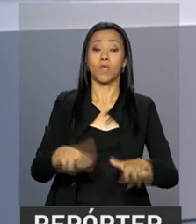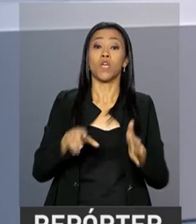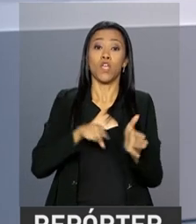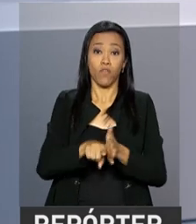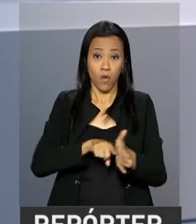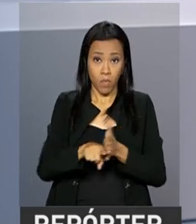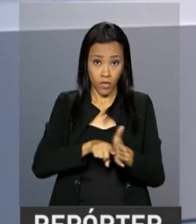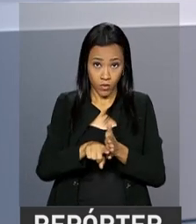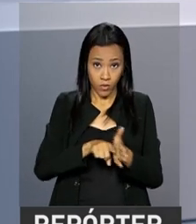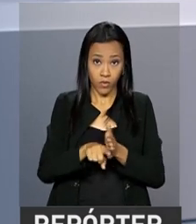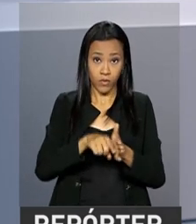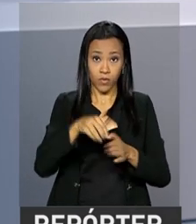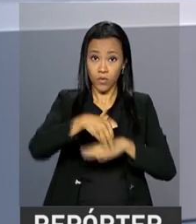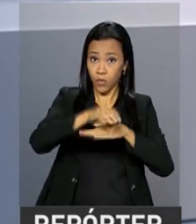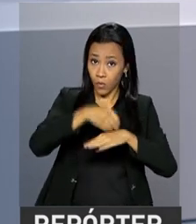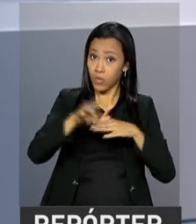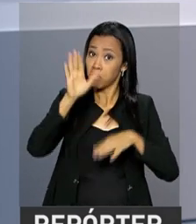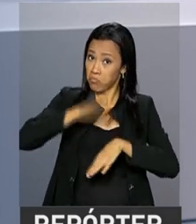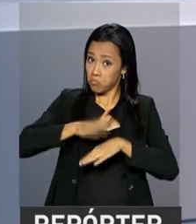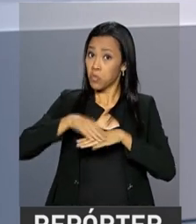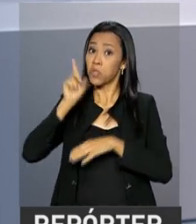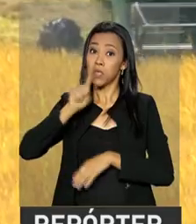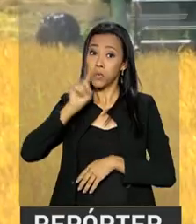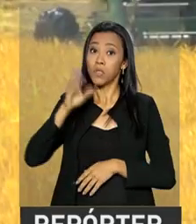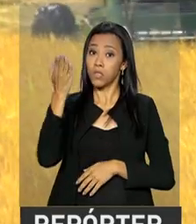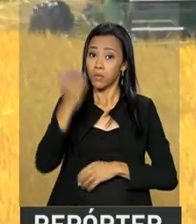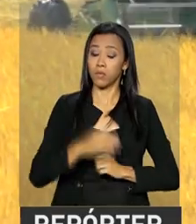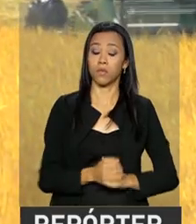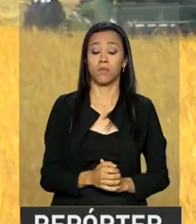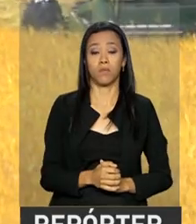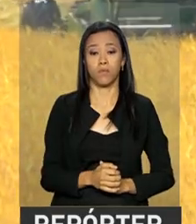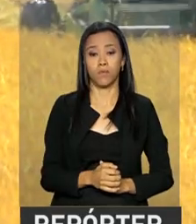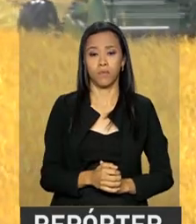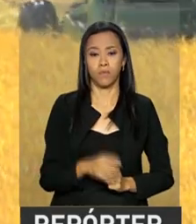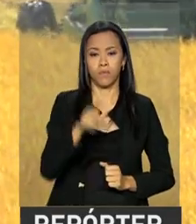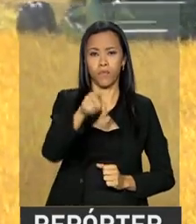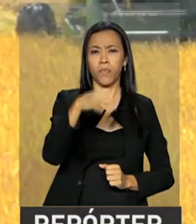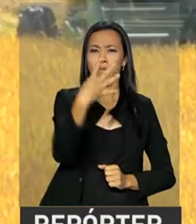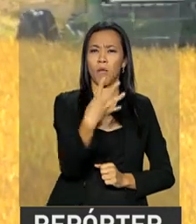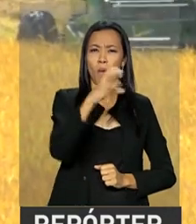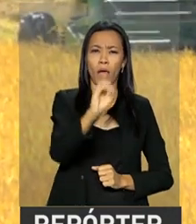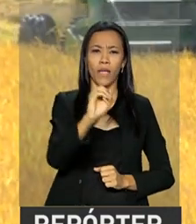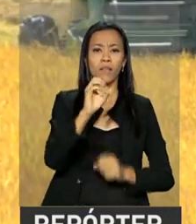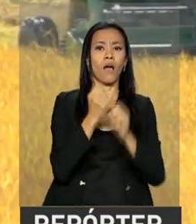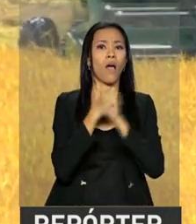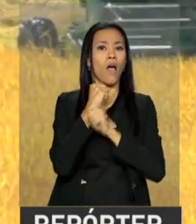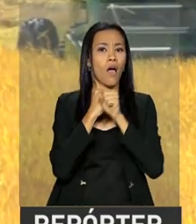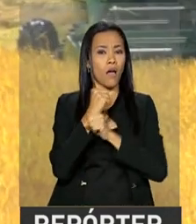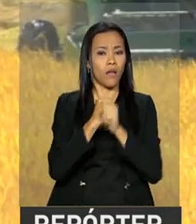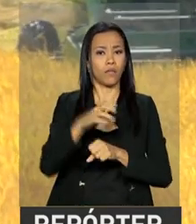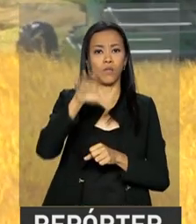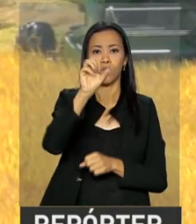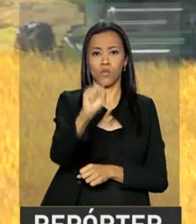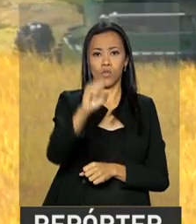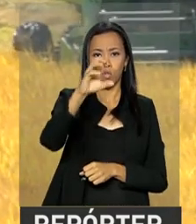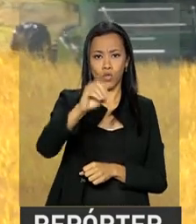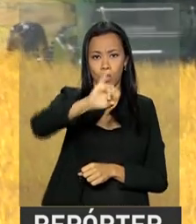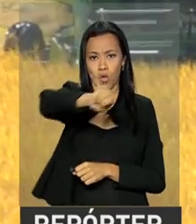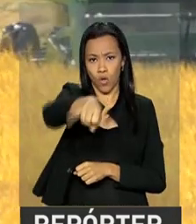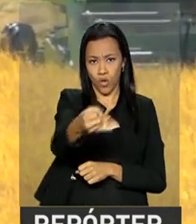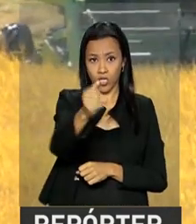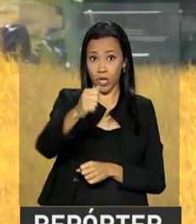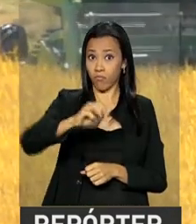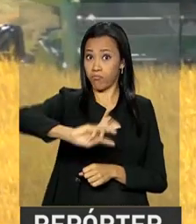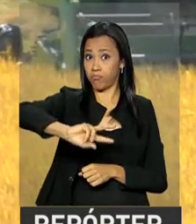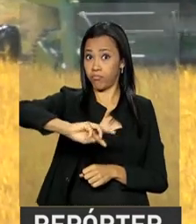departamento de agricultura dos Estados Unidos em 40 anos a produção de soja mais que triplicou